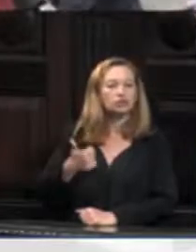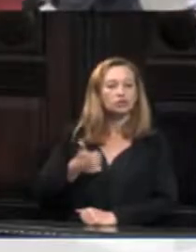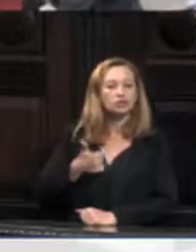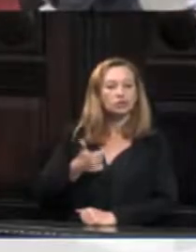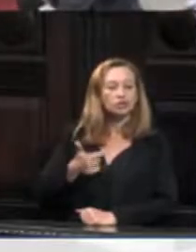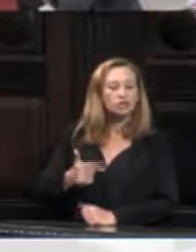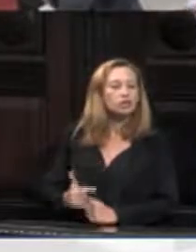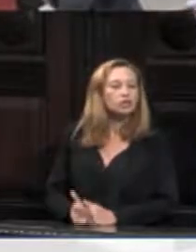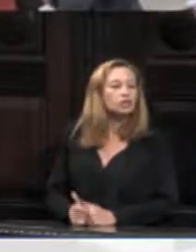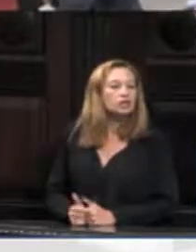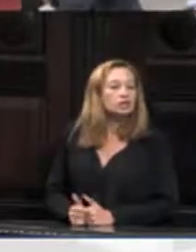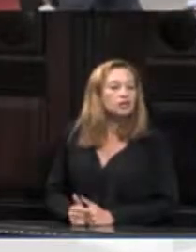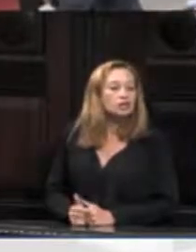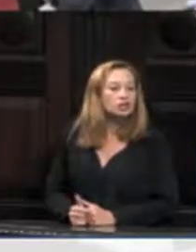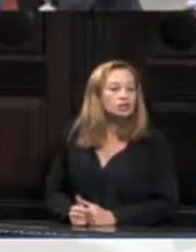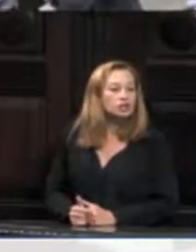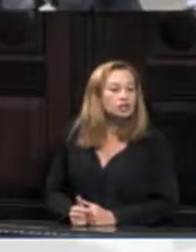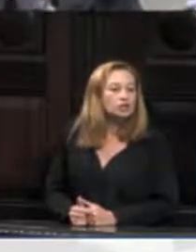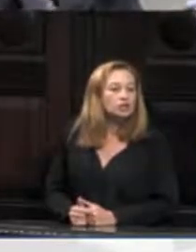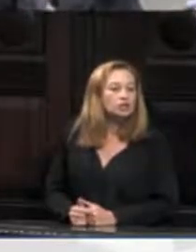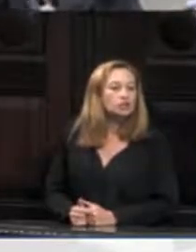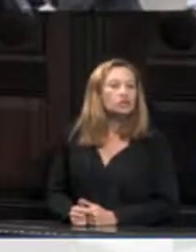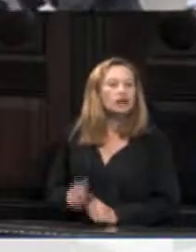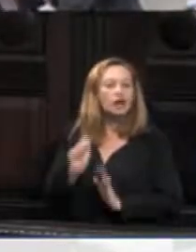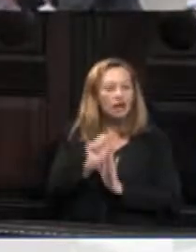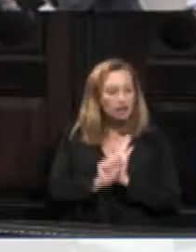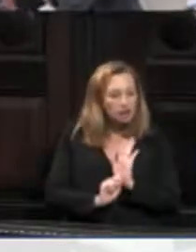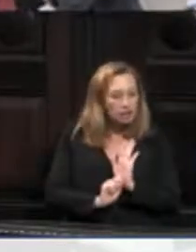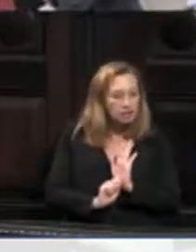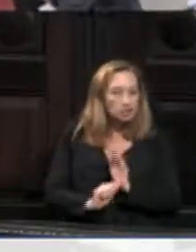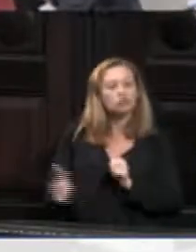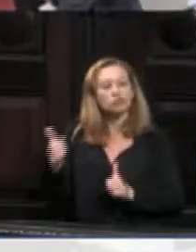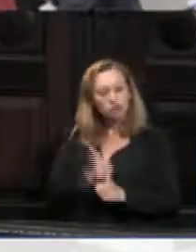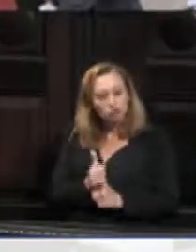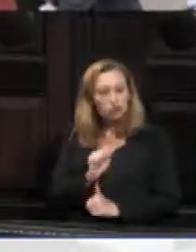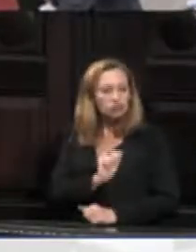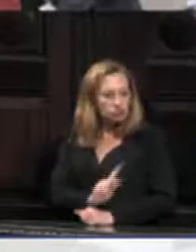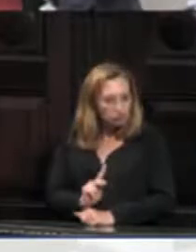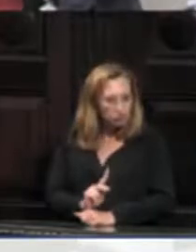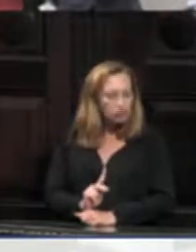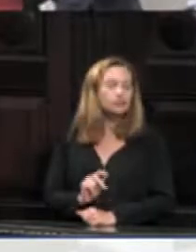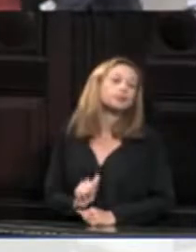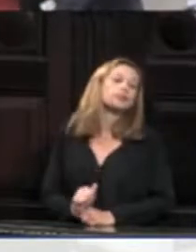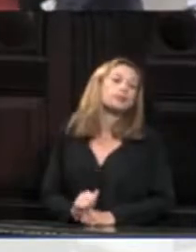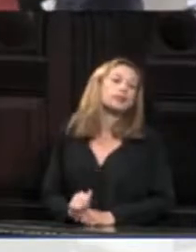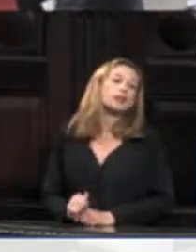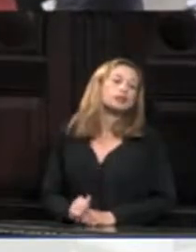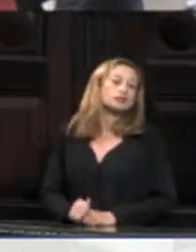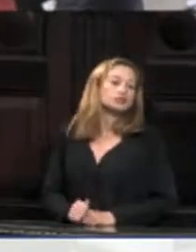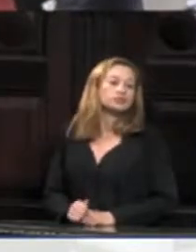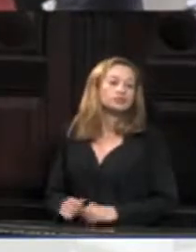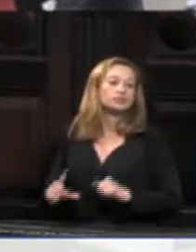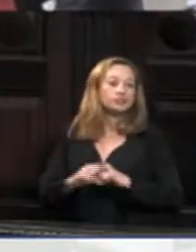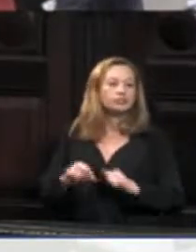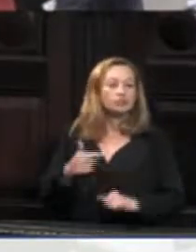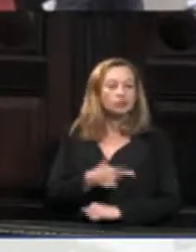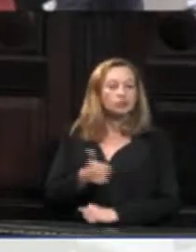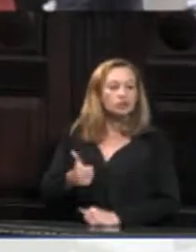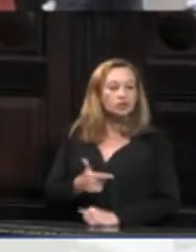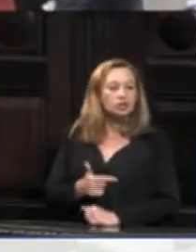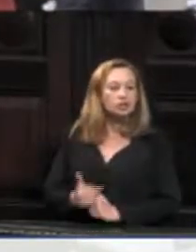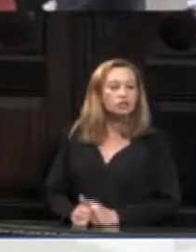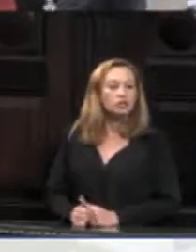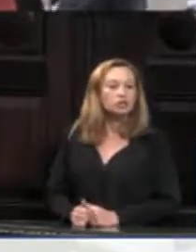12. É a redação do substitutivo, deputado Julianelli. Parágrafo único do artigo 12.